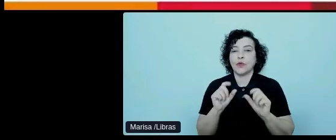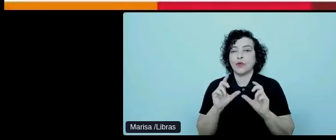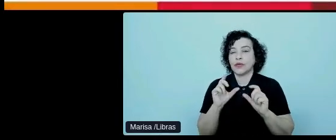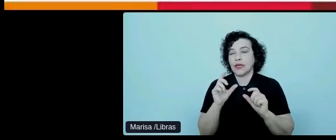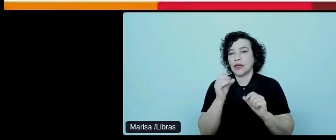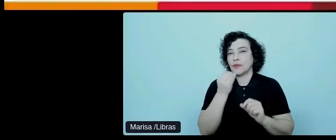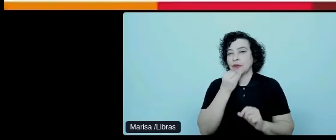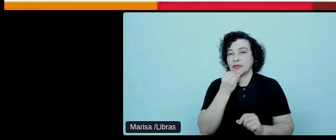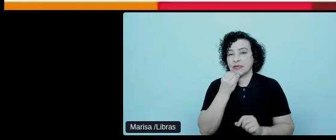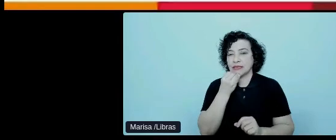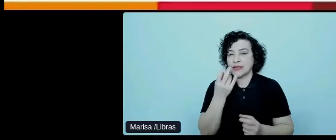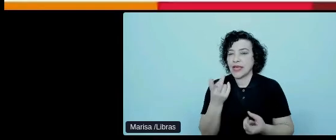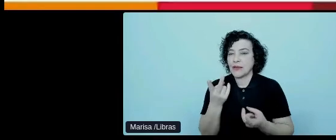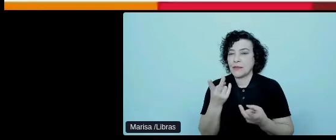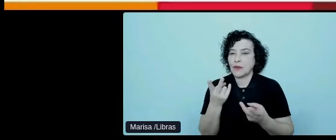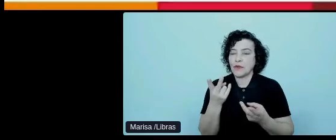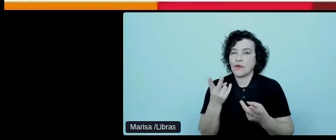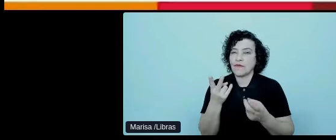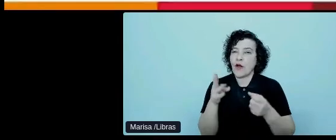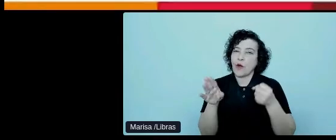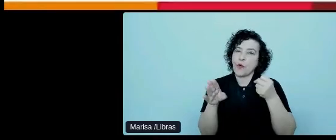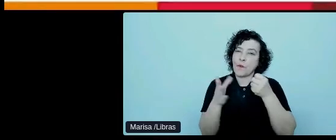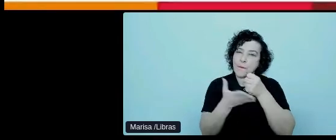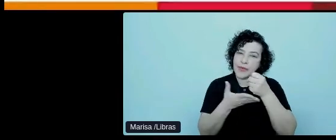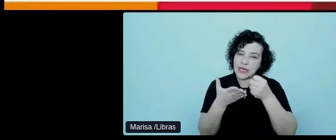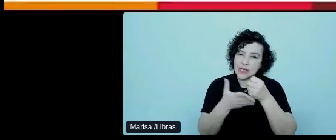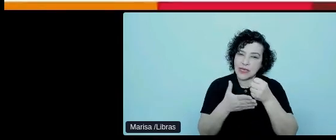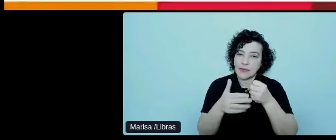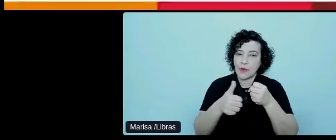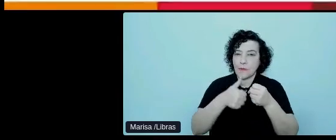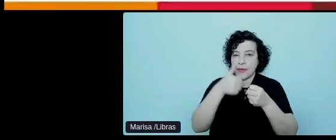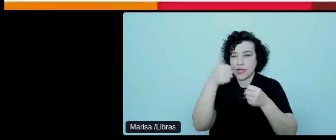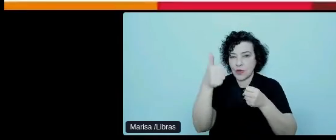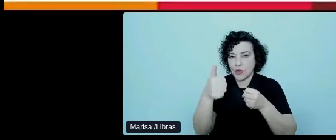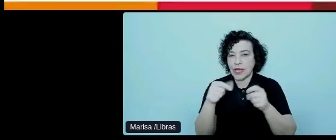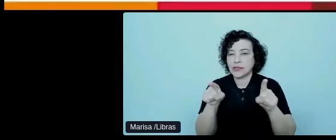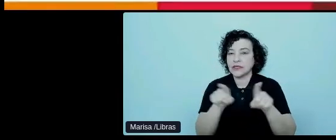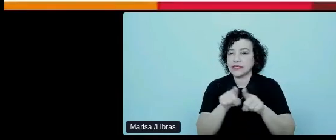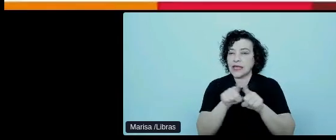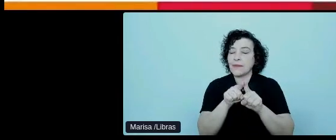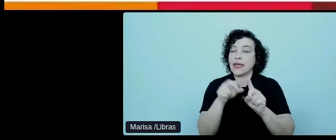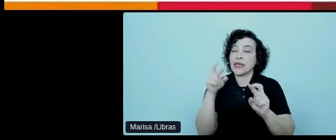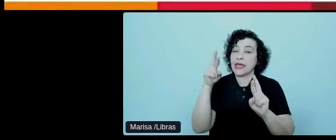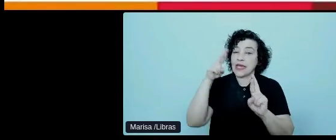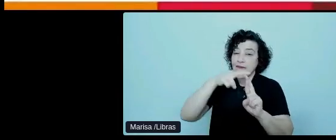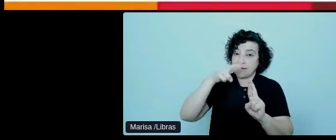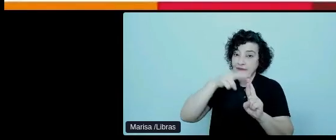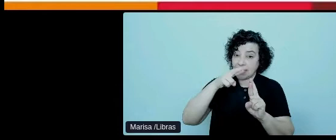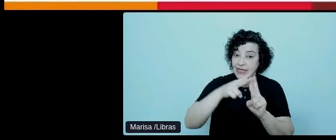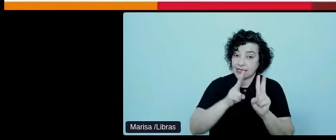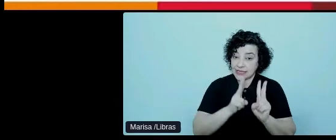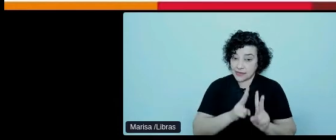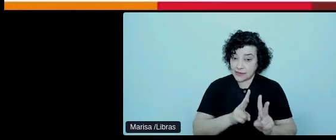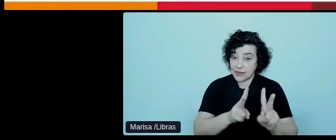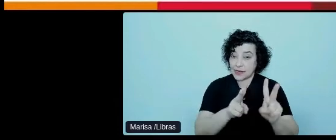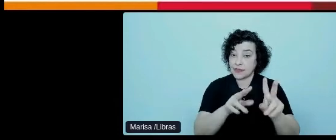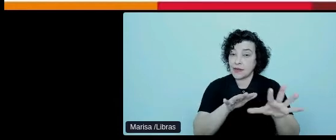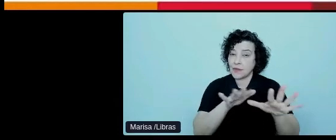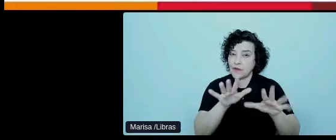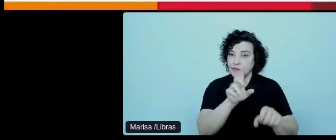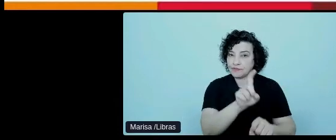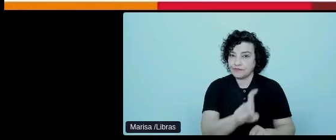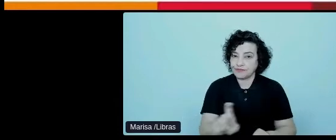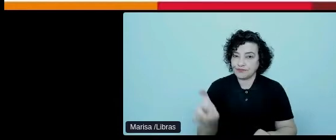aparência do foco já melhorado, pontos de referências fixos, movimentos de arrastar na